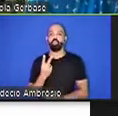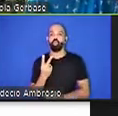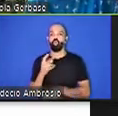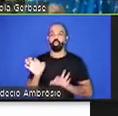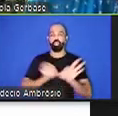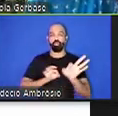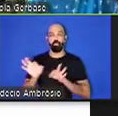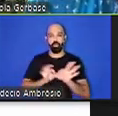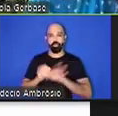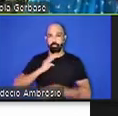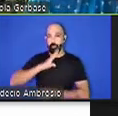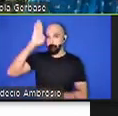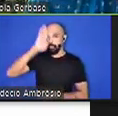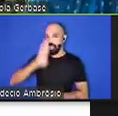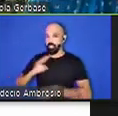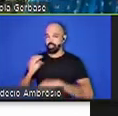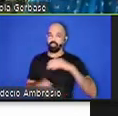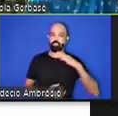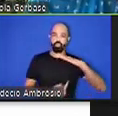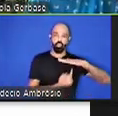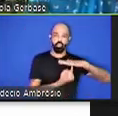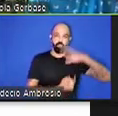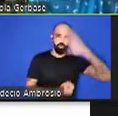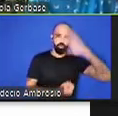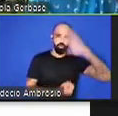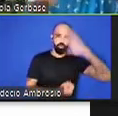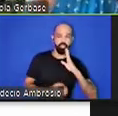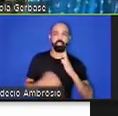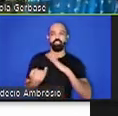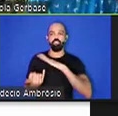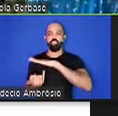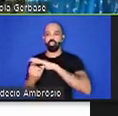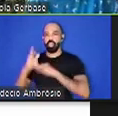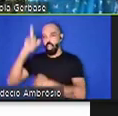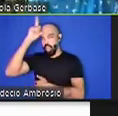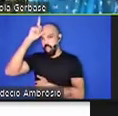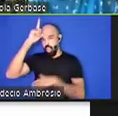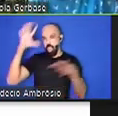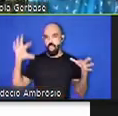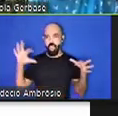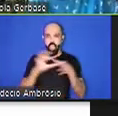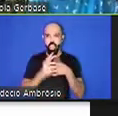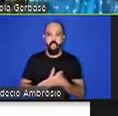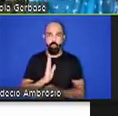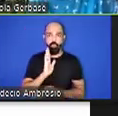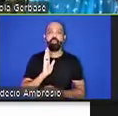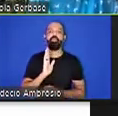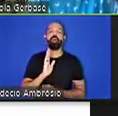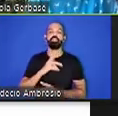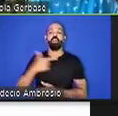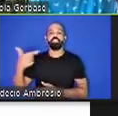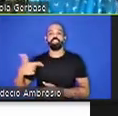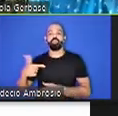com o Brasil, de instituições alemãs com instituições brasileiras aprovadas, e já a segunda chamada já está em andamento.